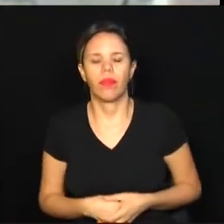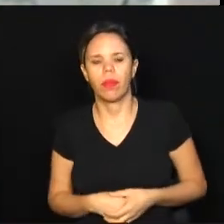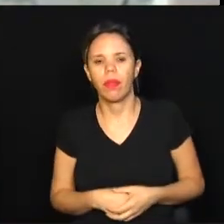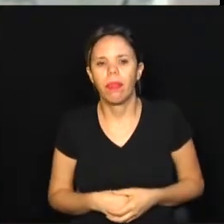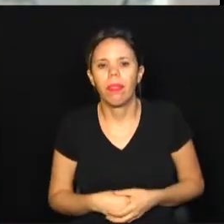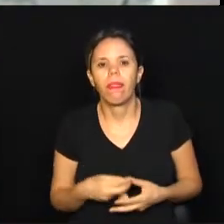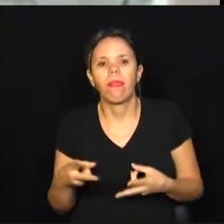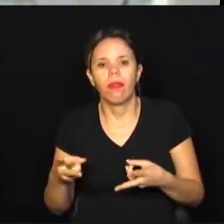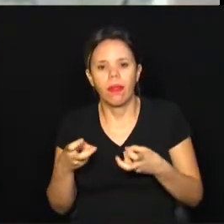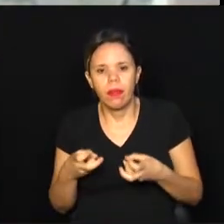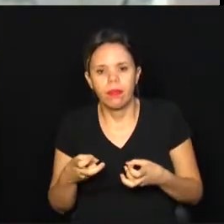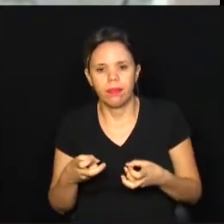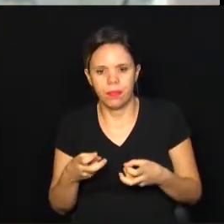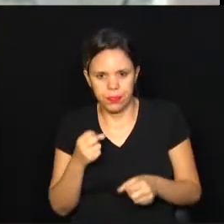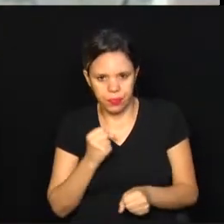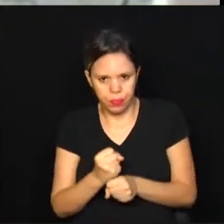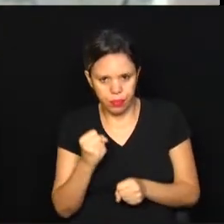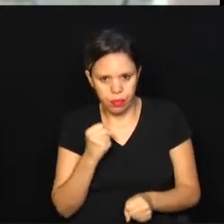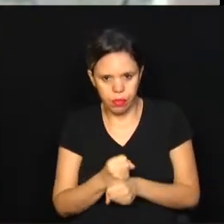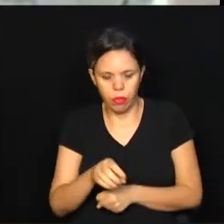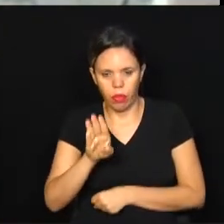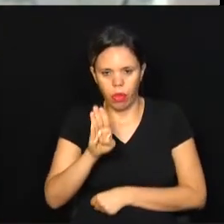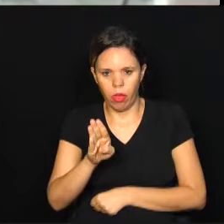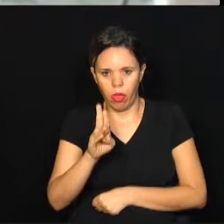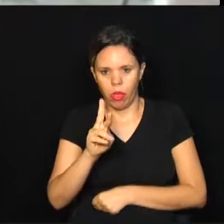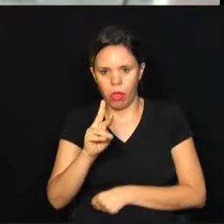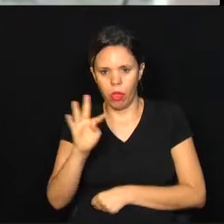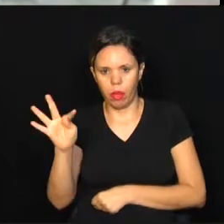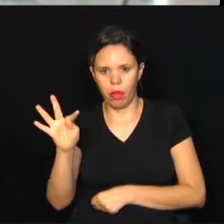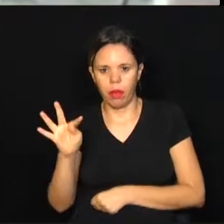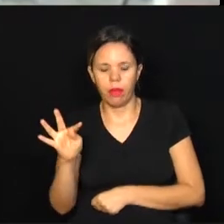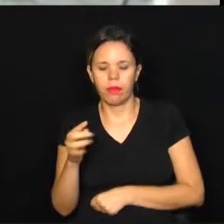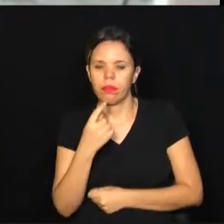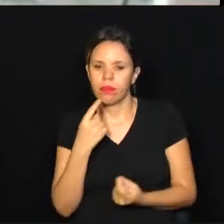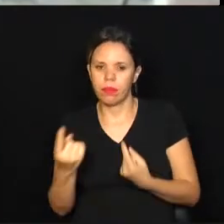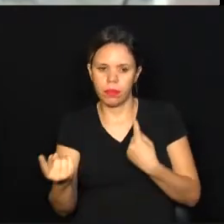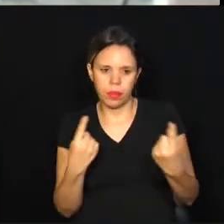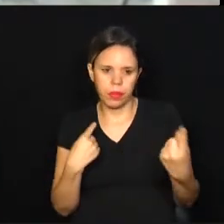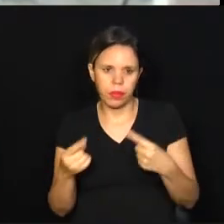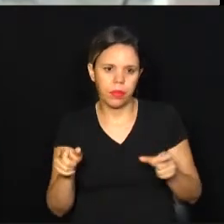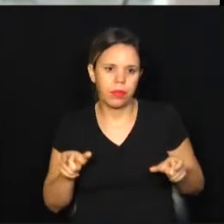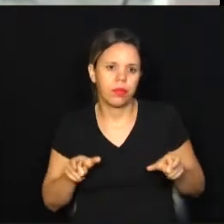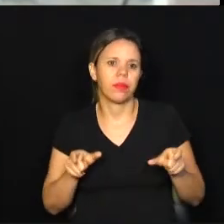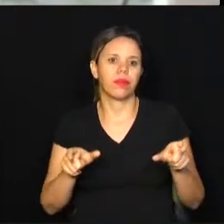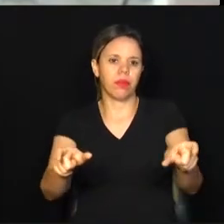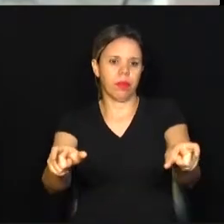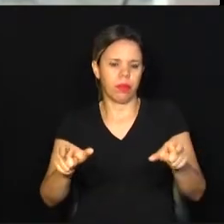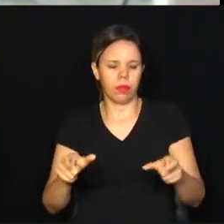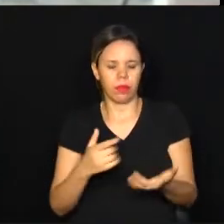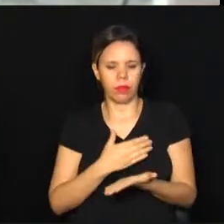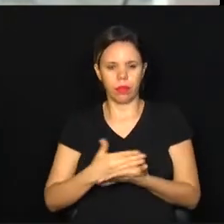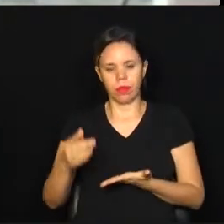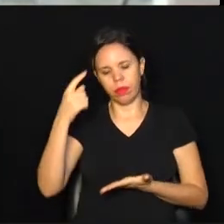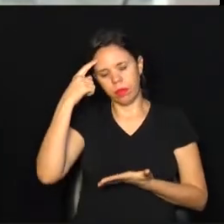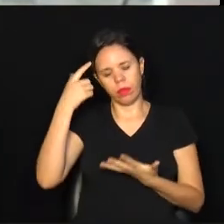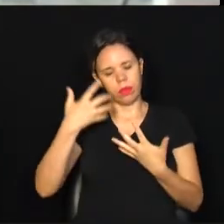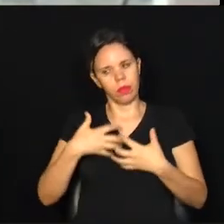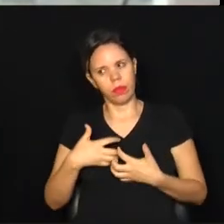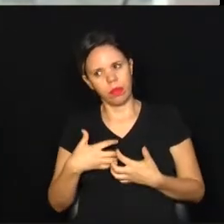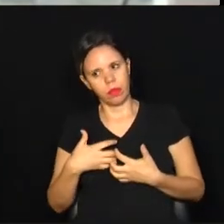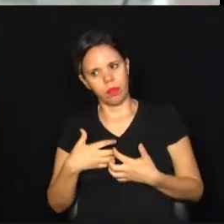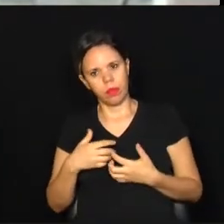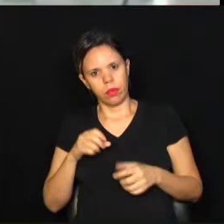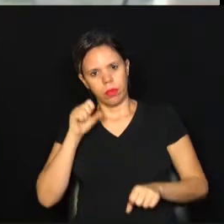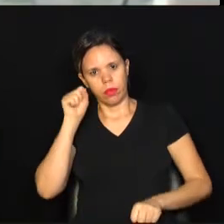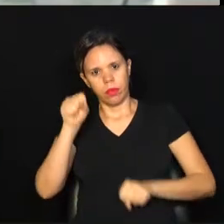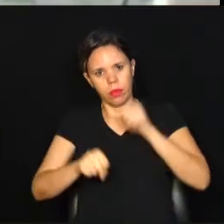Vimos isso nas obras do BRT aqui em Campinas, que num momento inicial pensava-se a